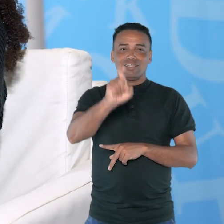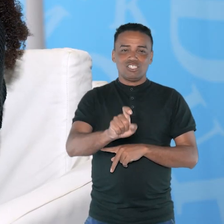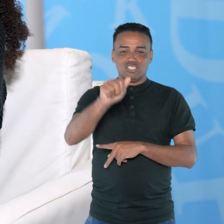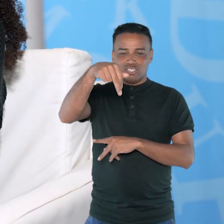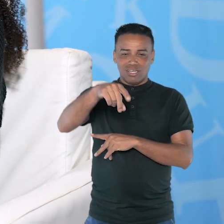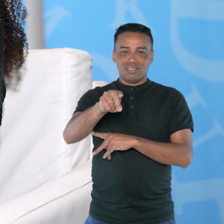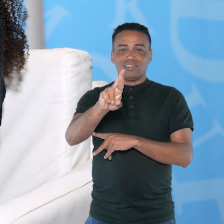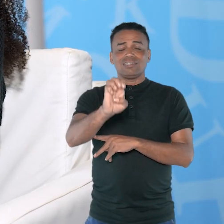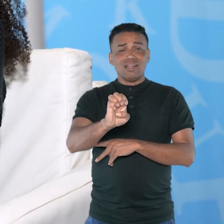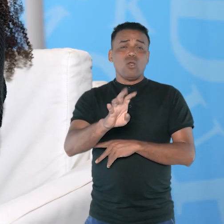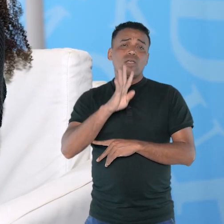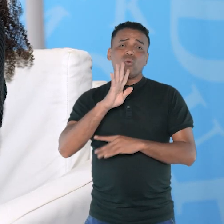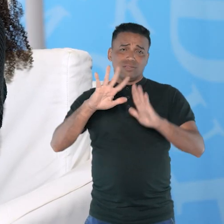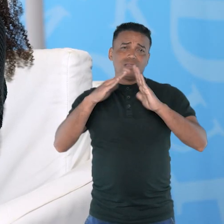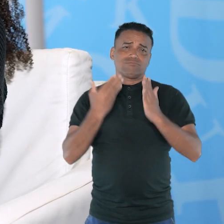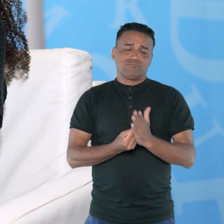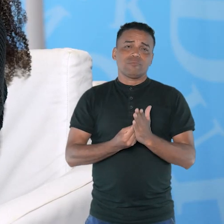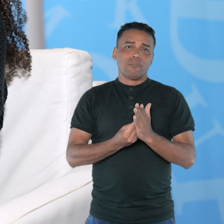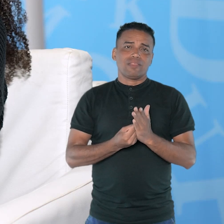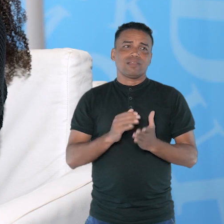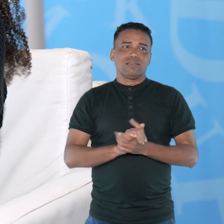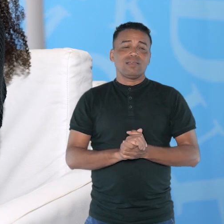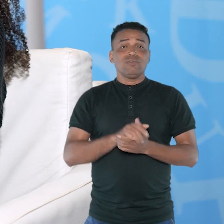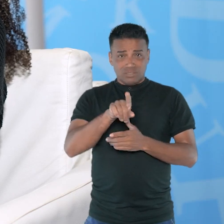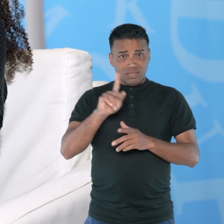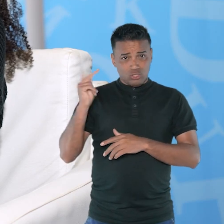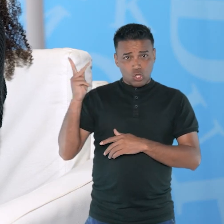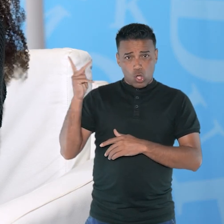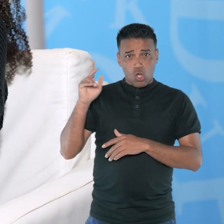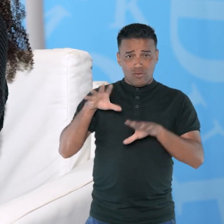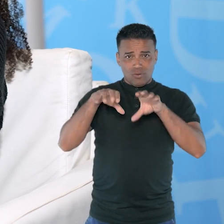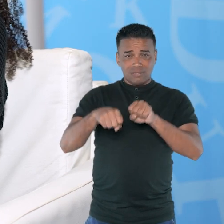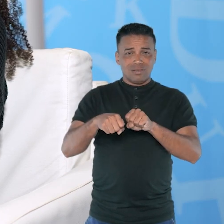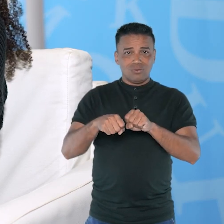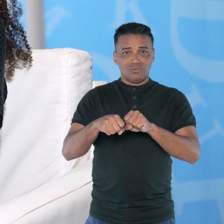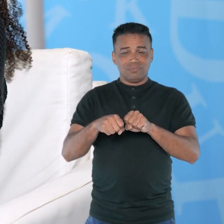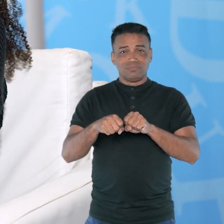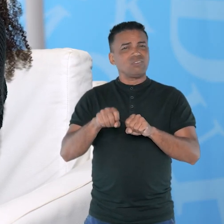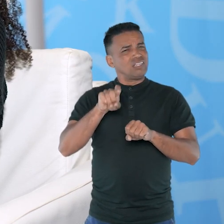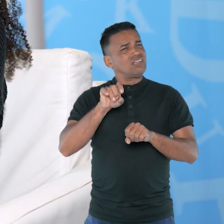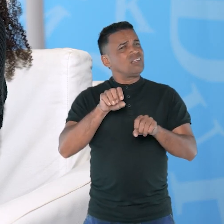quero muito conhecer. Professor, você é historiador? Historiador. Você deu aula no Alub?